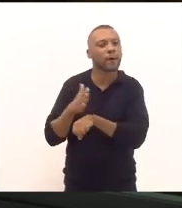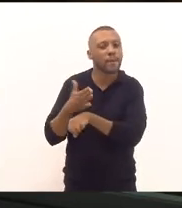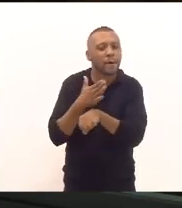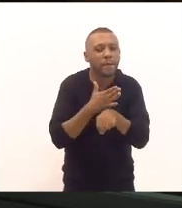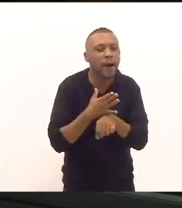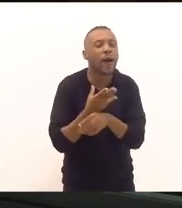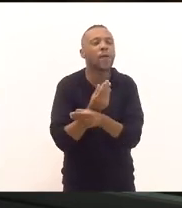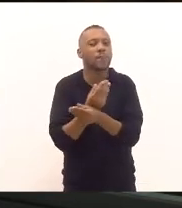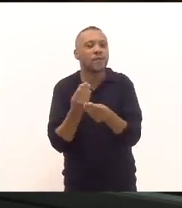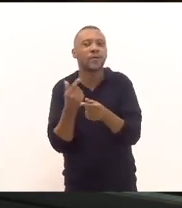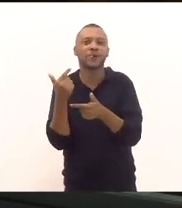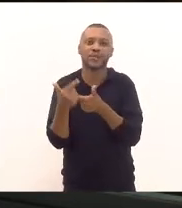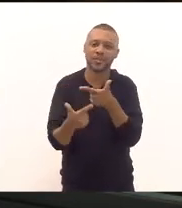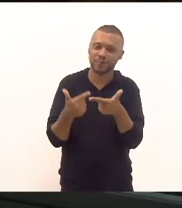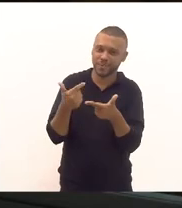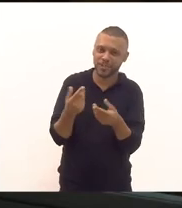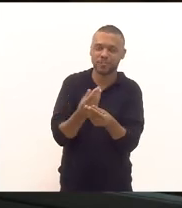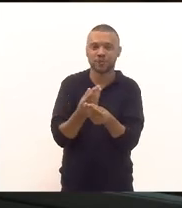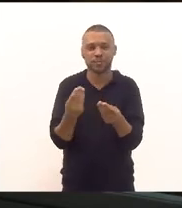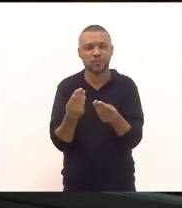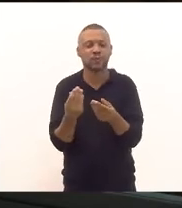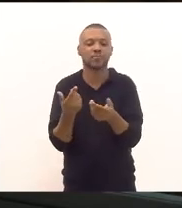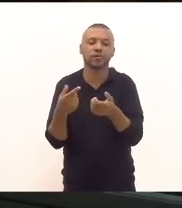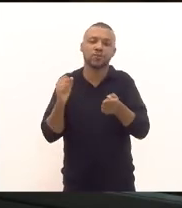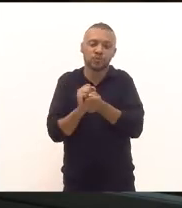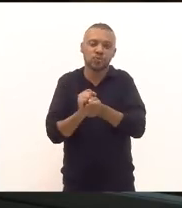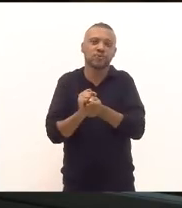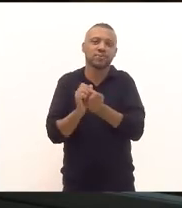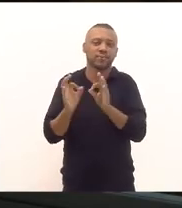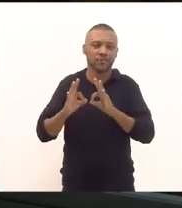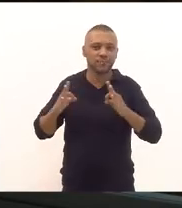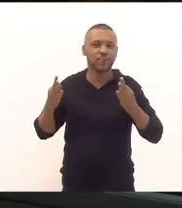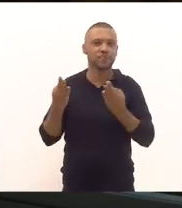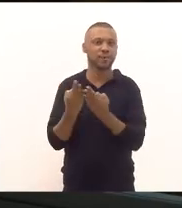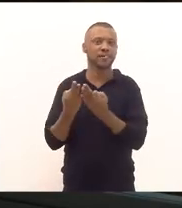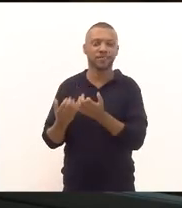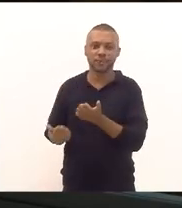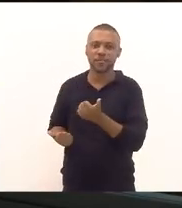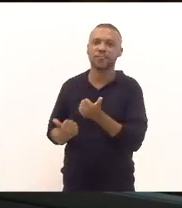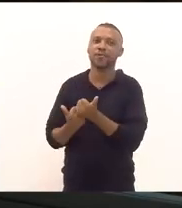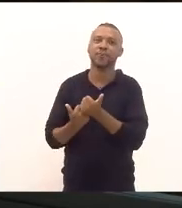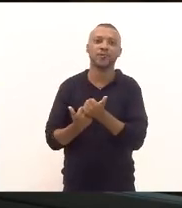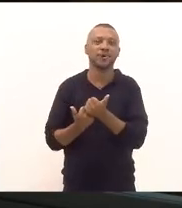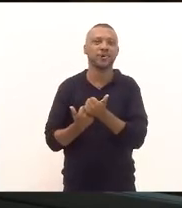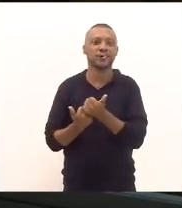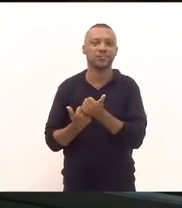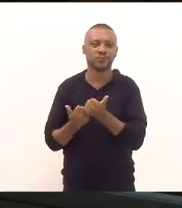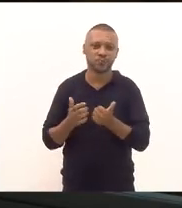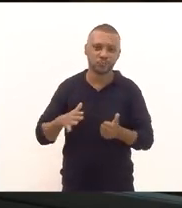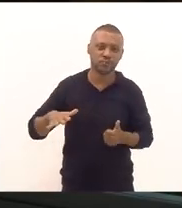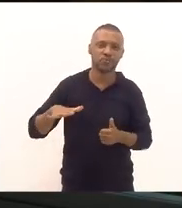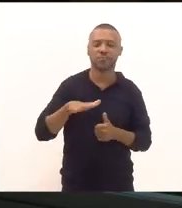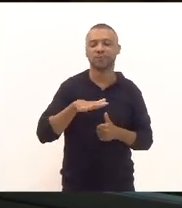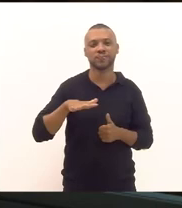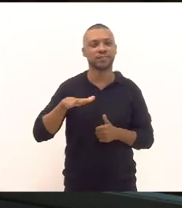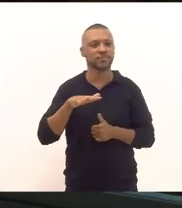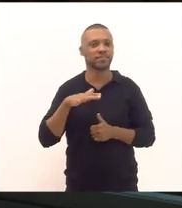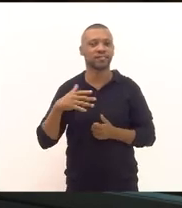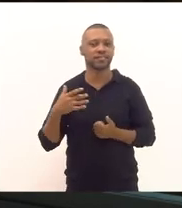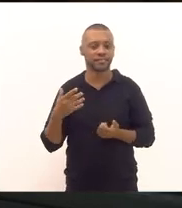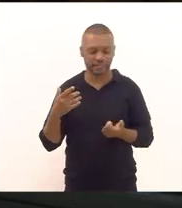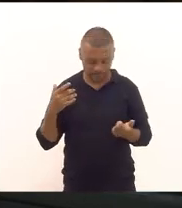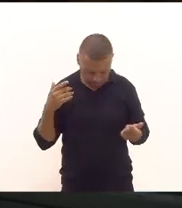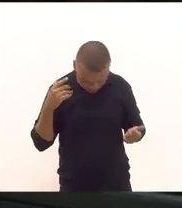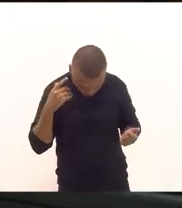trabalhei muito é junto com minha família me dando todo suporte e é junto